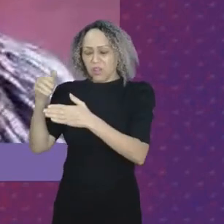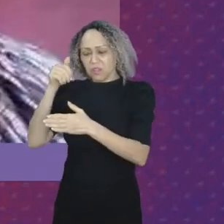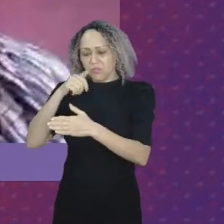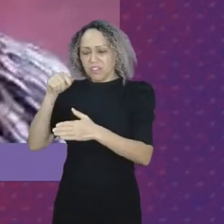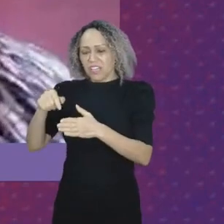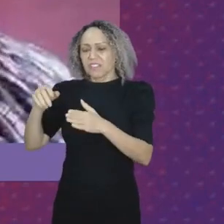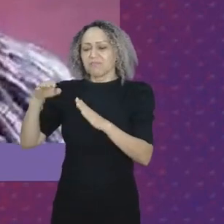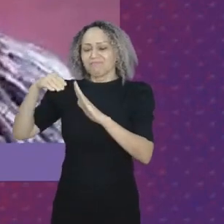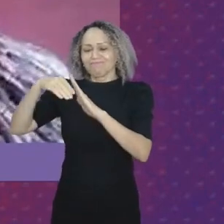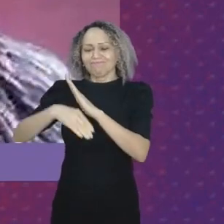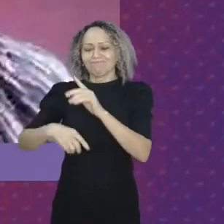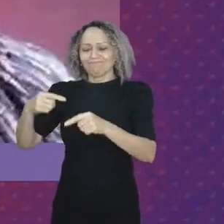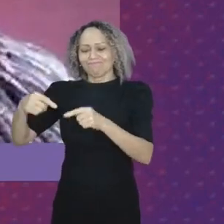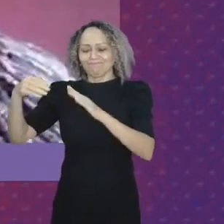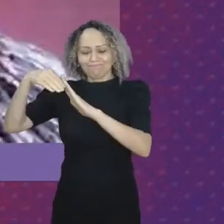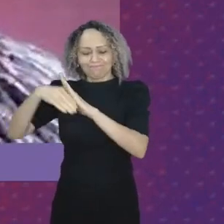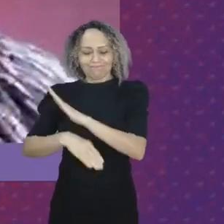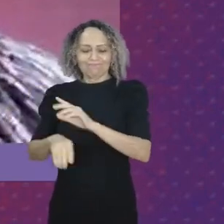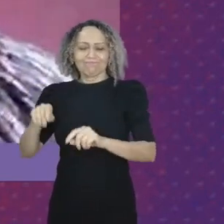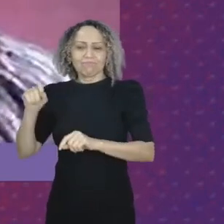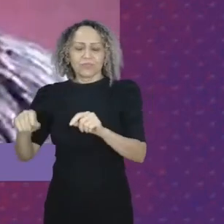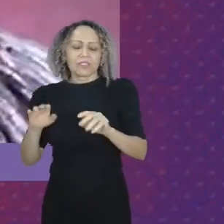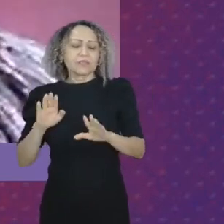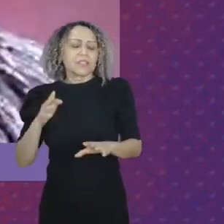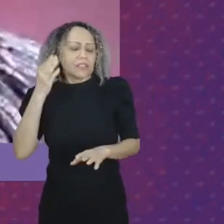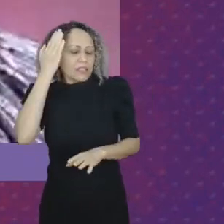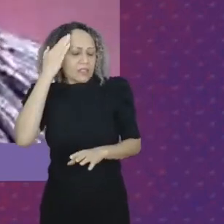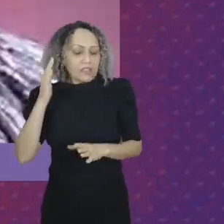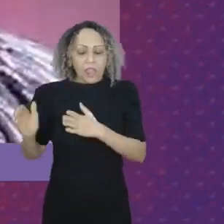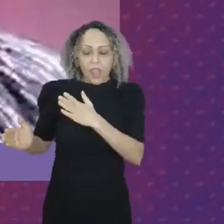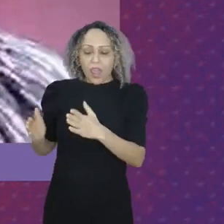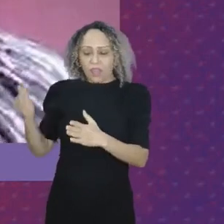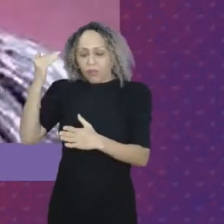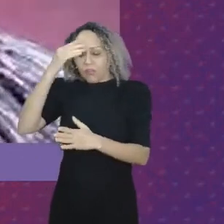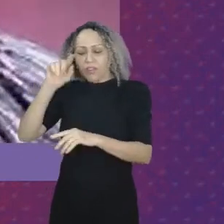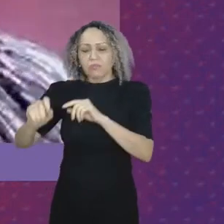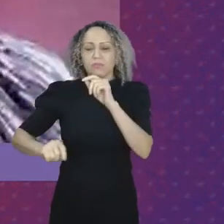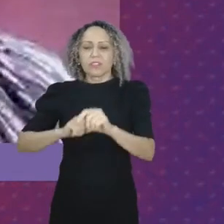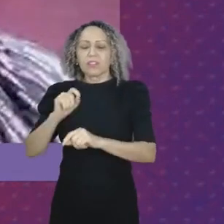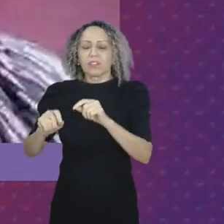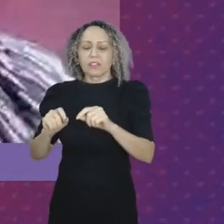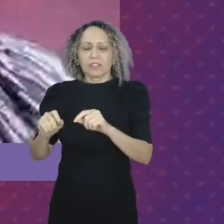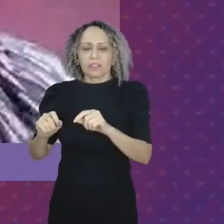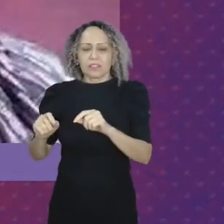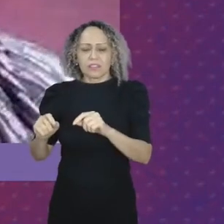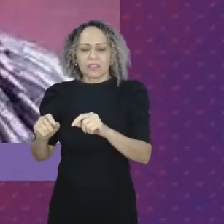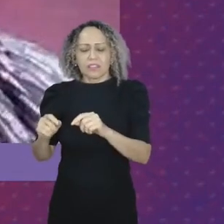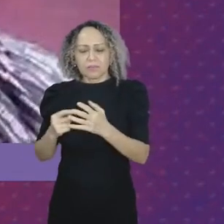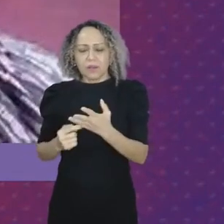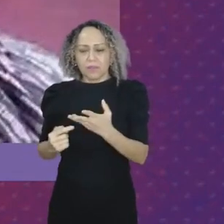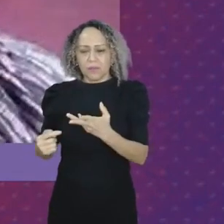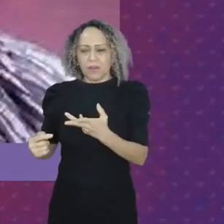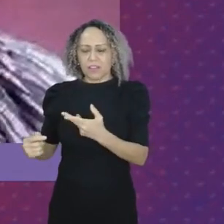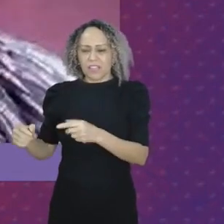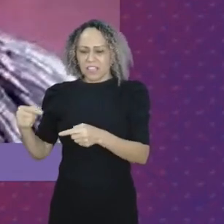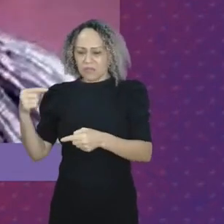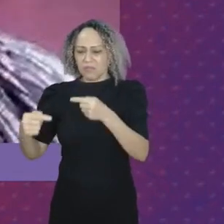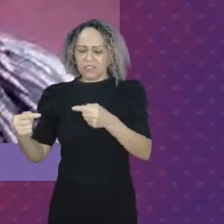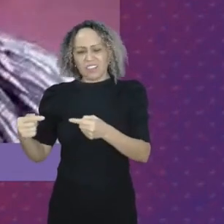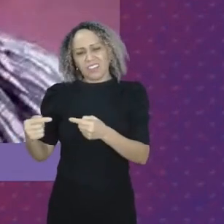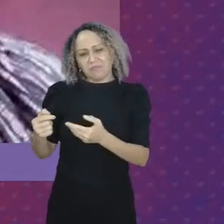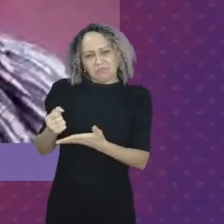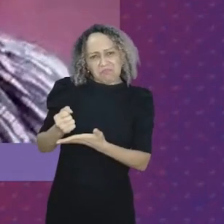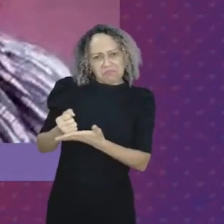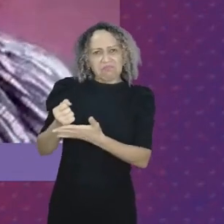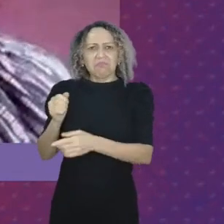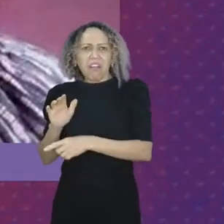públicas que estão sendo implementadas pelo atual desgoverno, o que a gente vê é uma série de políticas que são assistencialistas, são